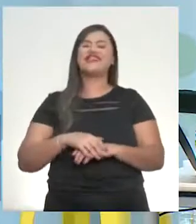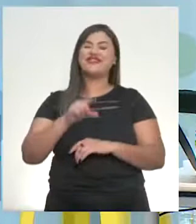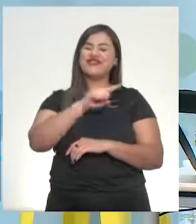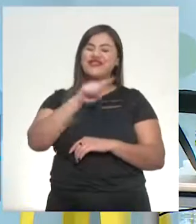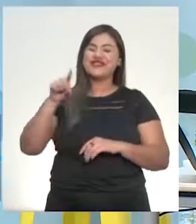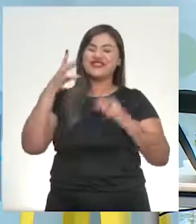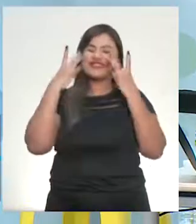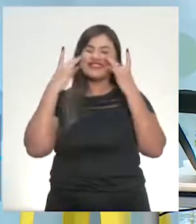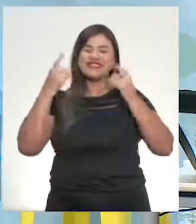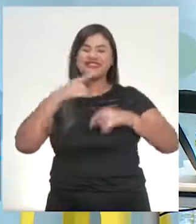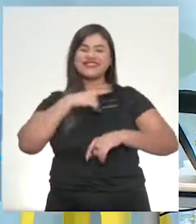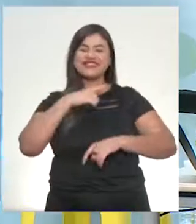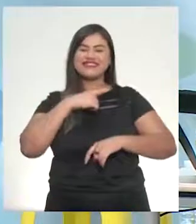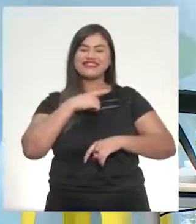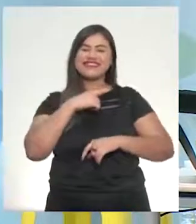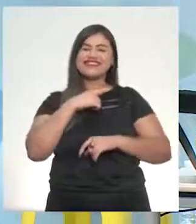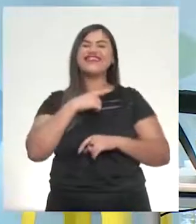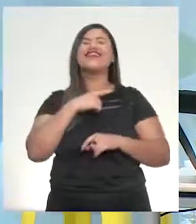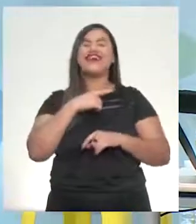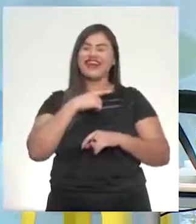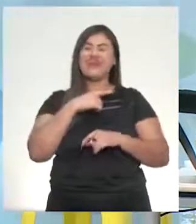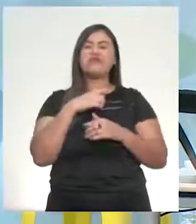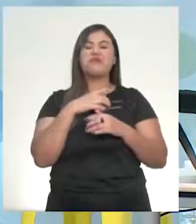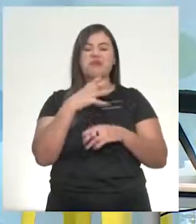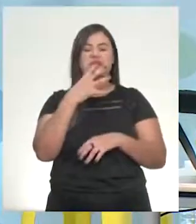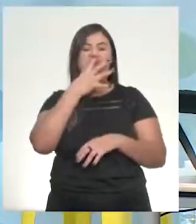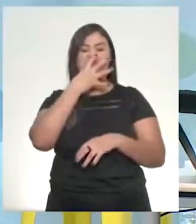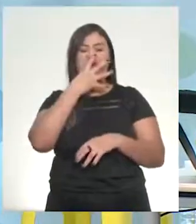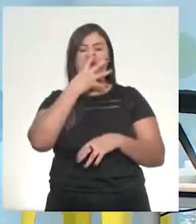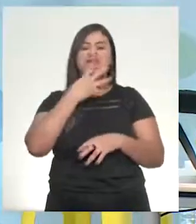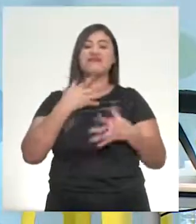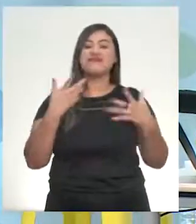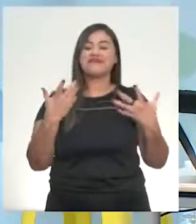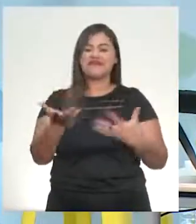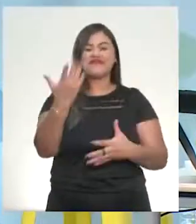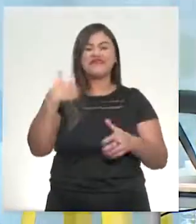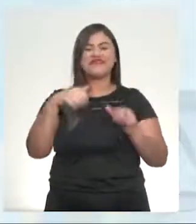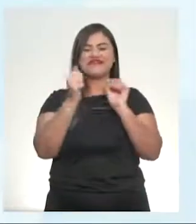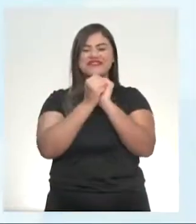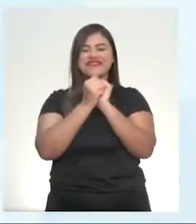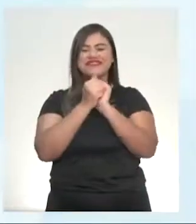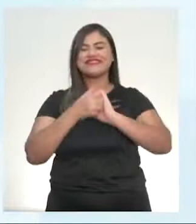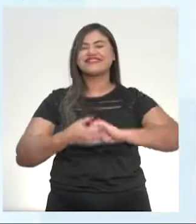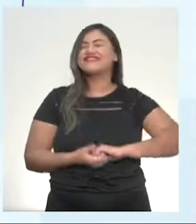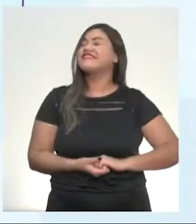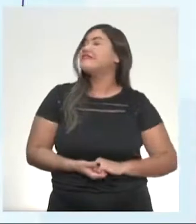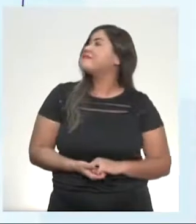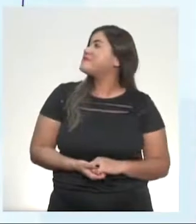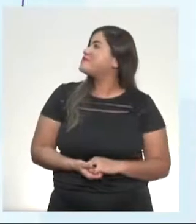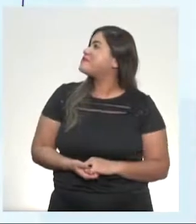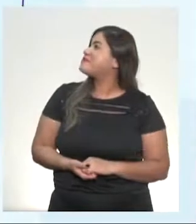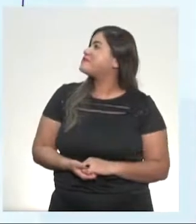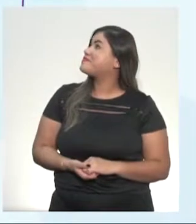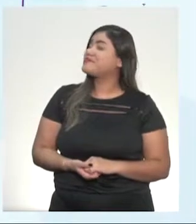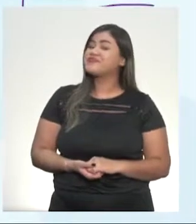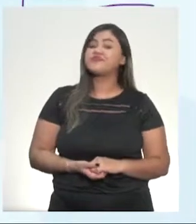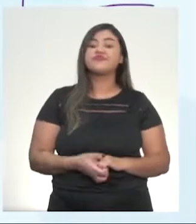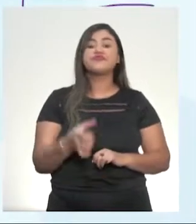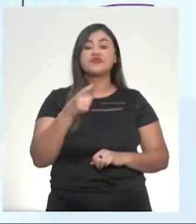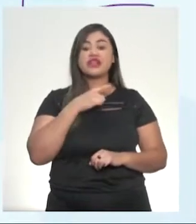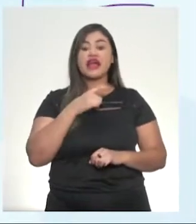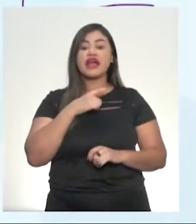muito antenado e ligadaço nas nossas aulas. Então, vem comigo. Eu tenho já a expressão da constante